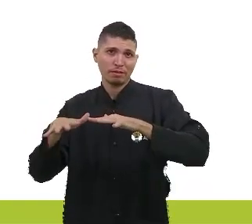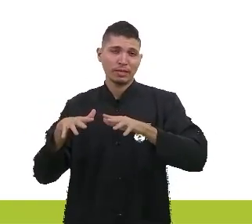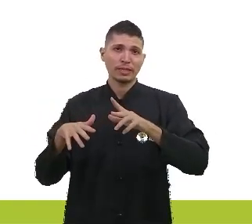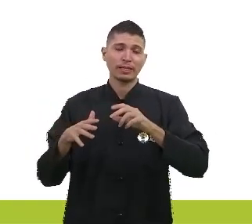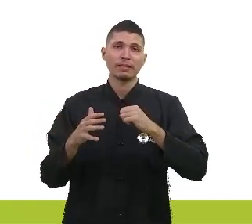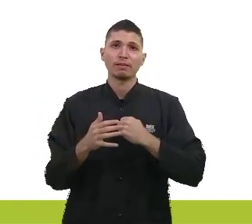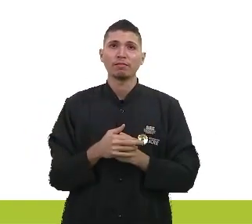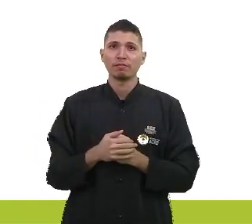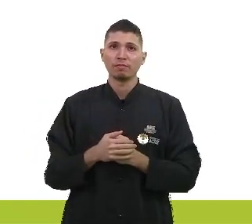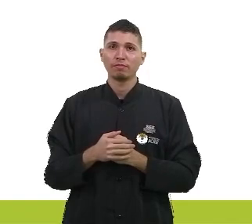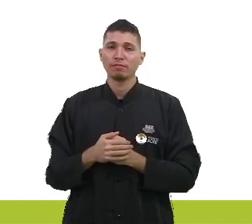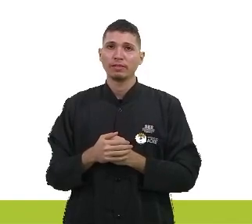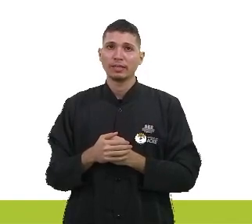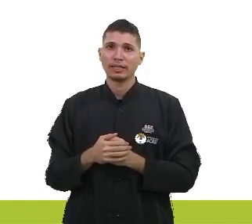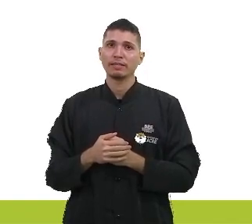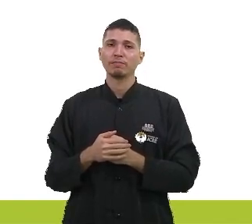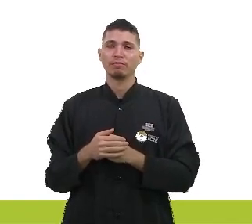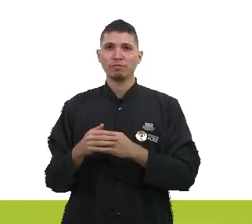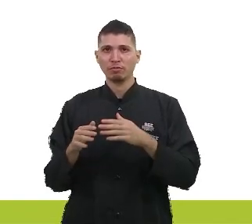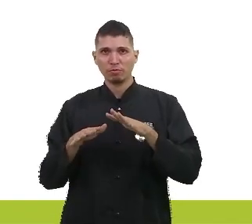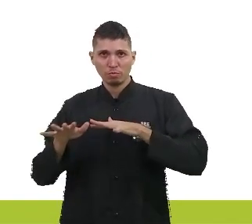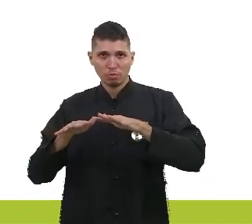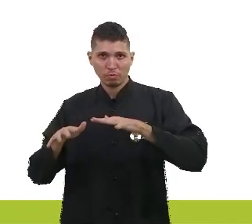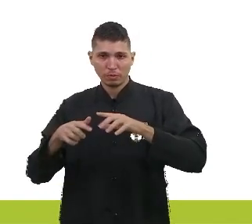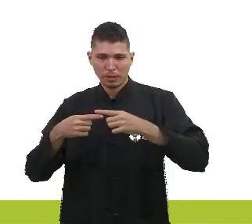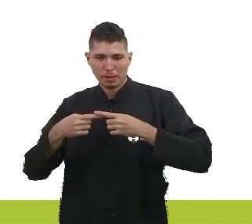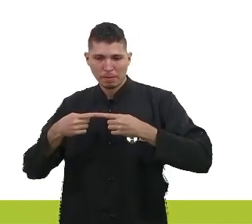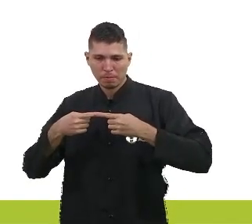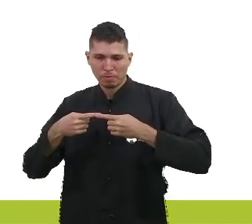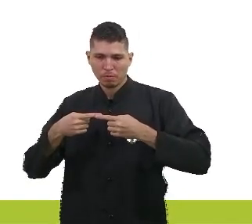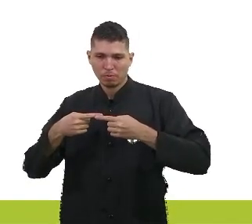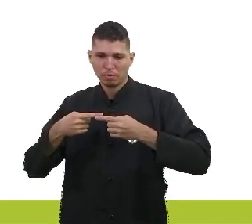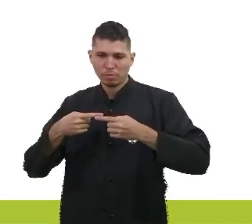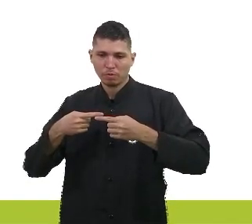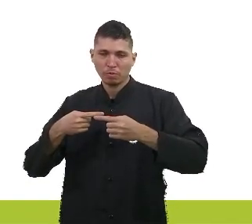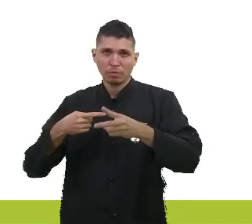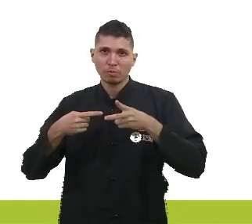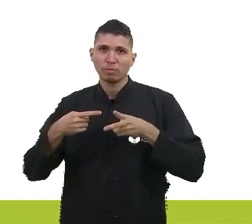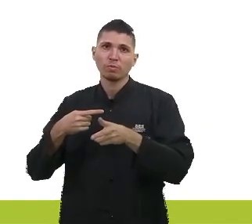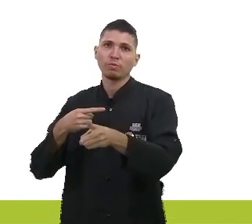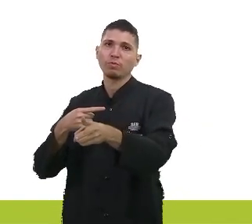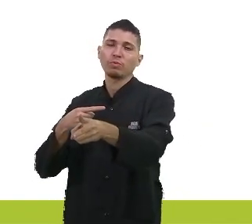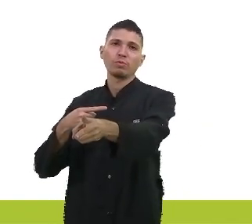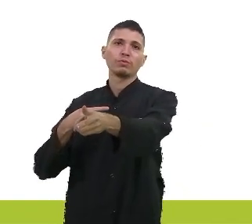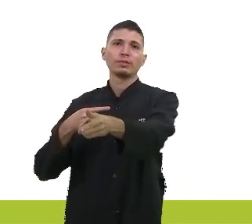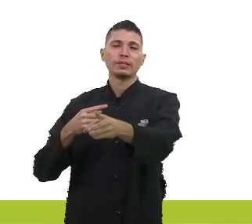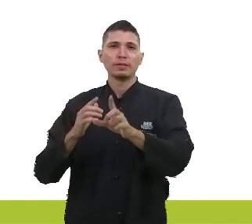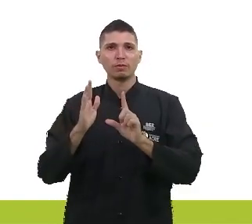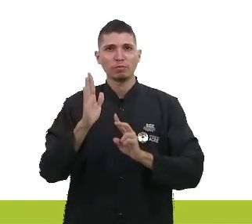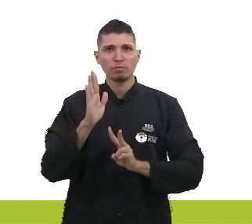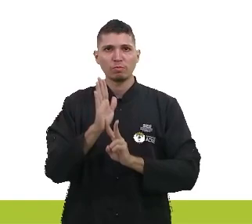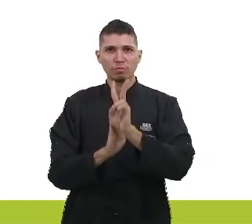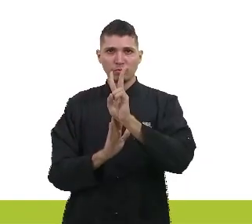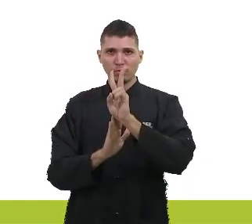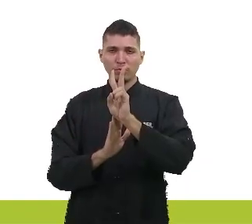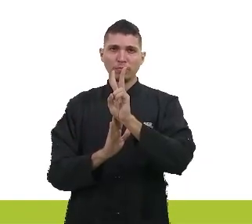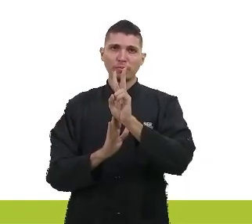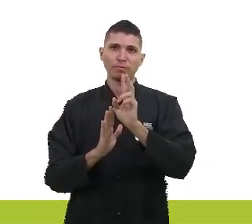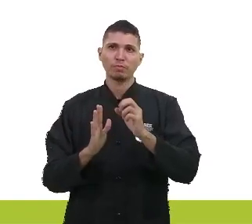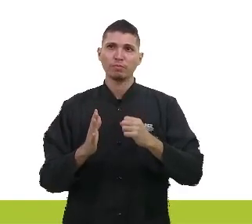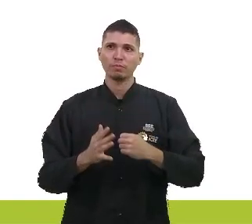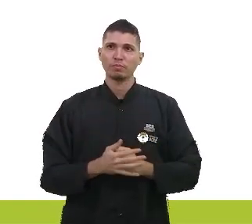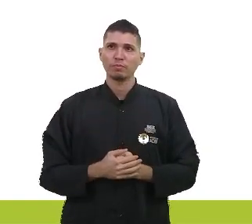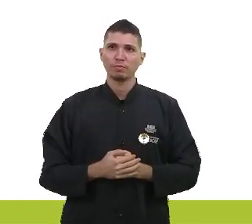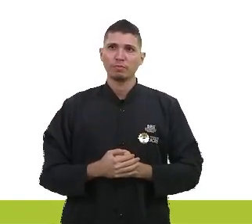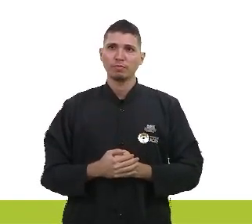é mover-se em linha reta com velocidade constante, que esse aqui é o chamado MRU.